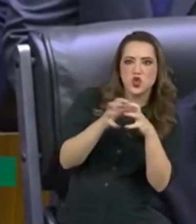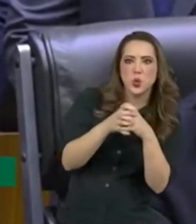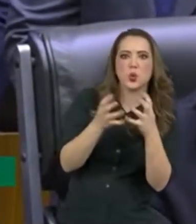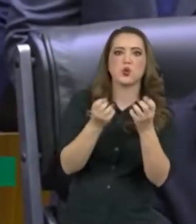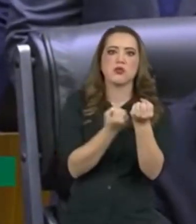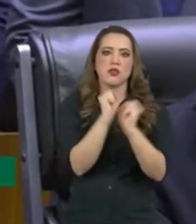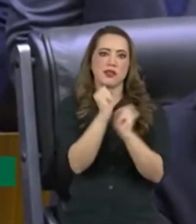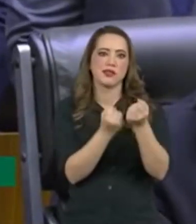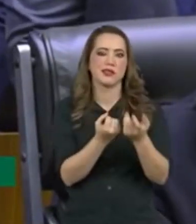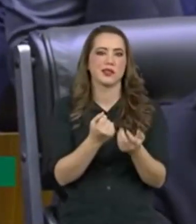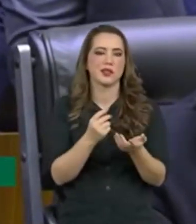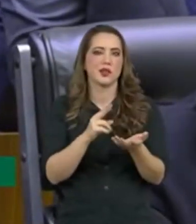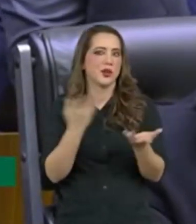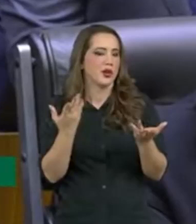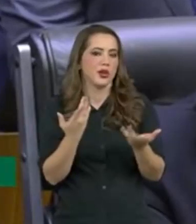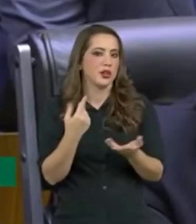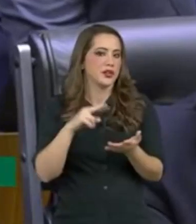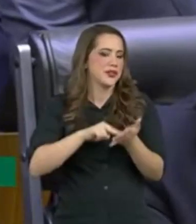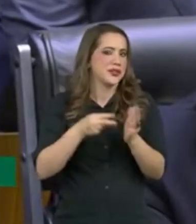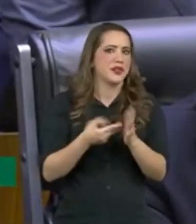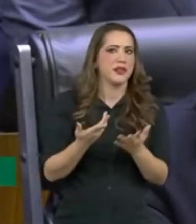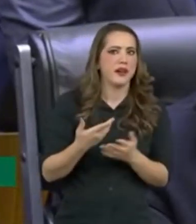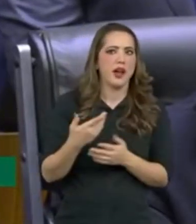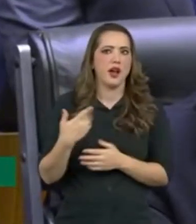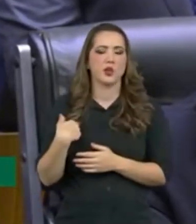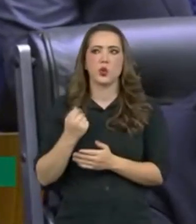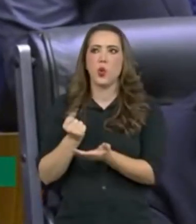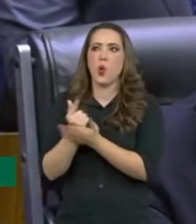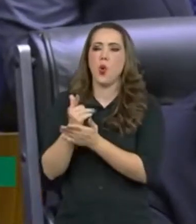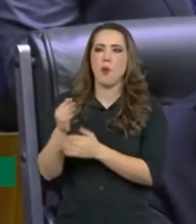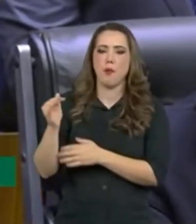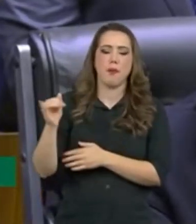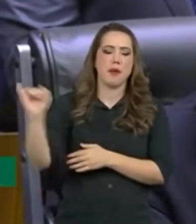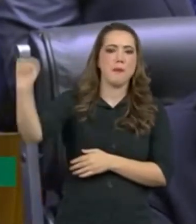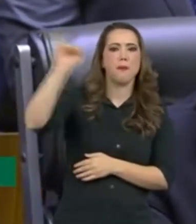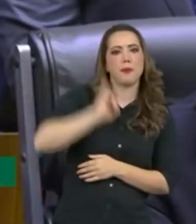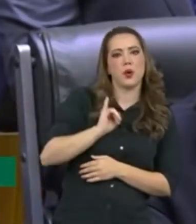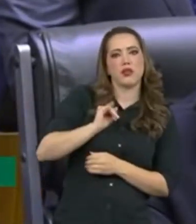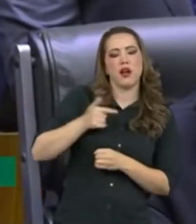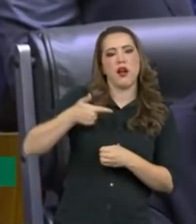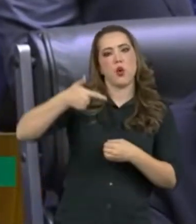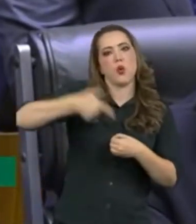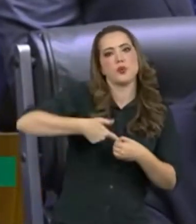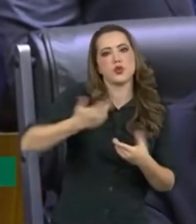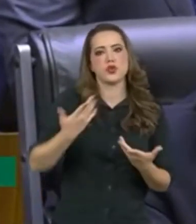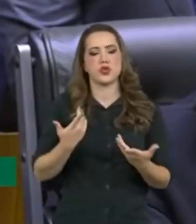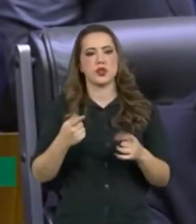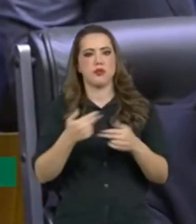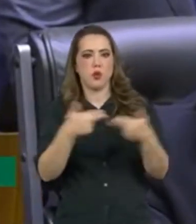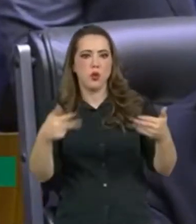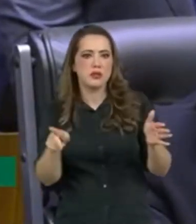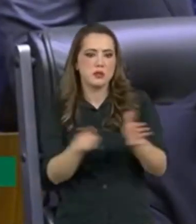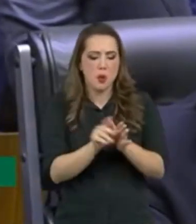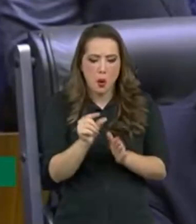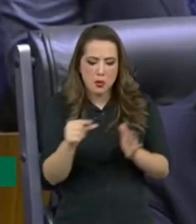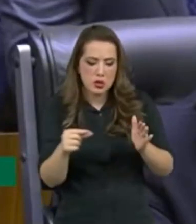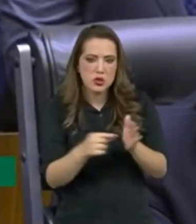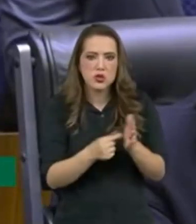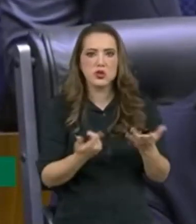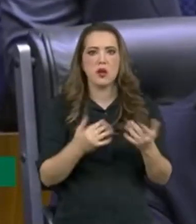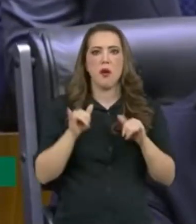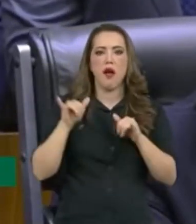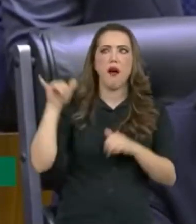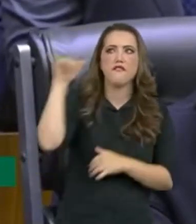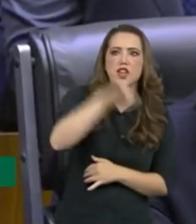sentido importar combustíveis, fertilizantes, plataforma de petróleo, microprocessadores,